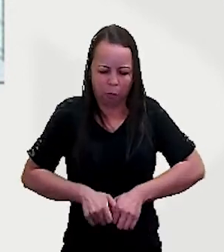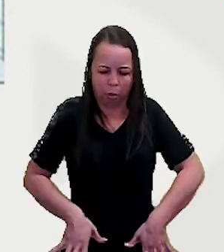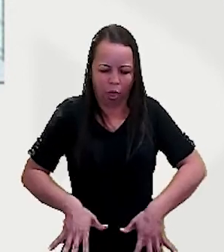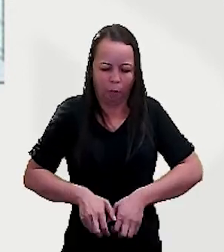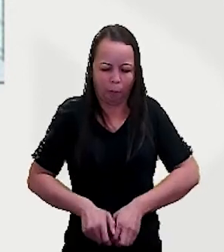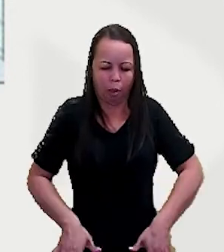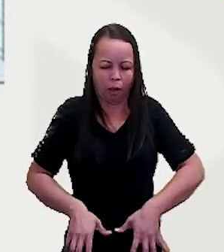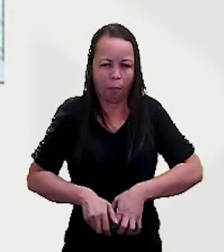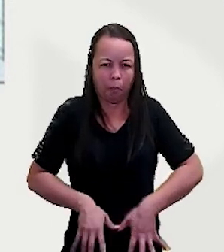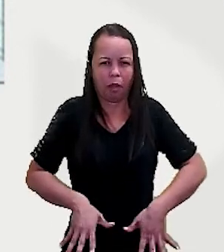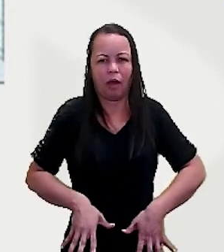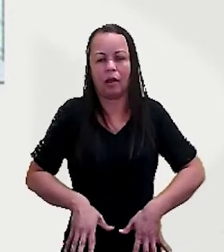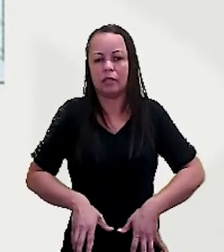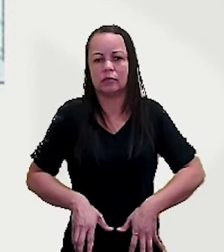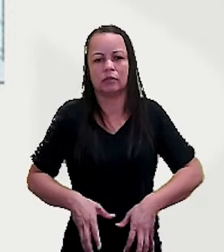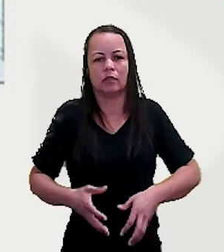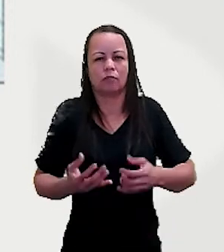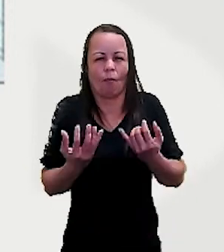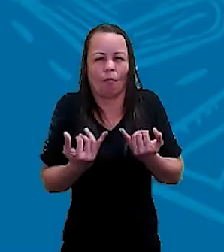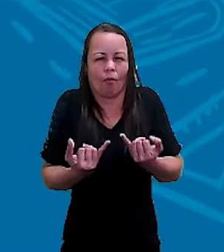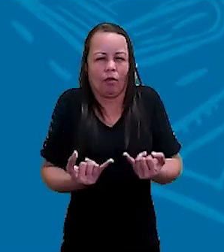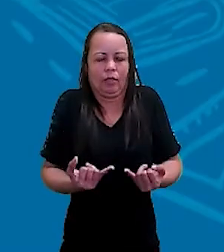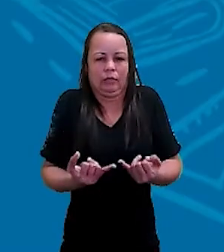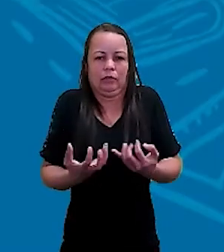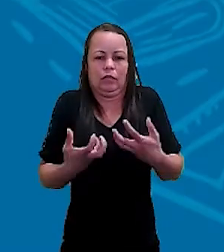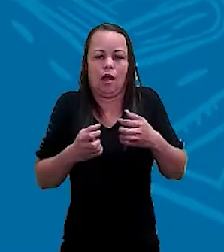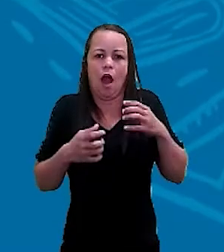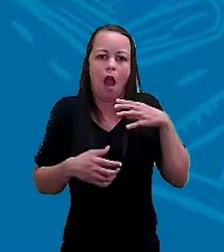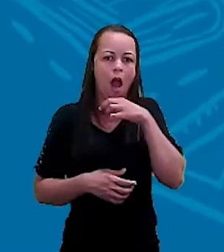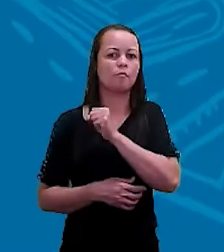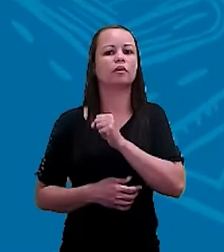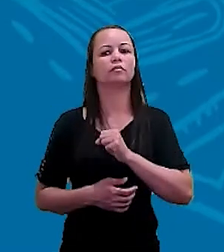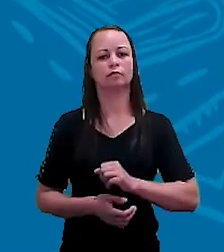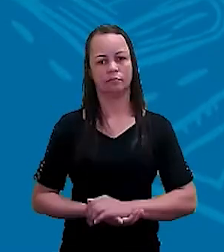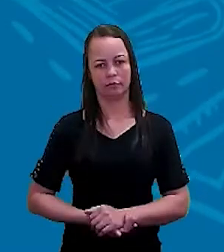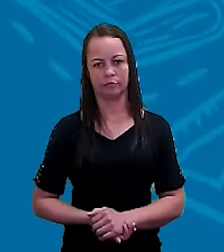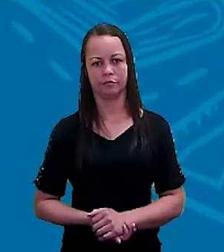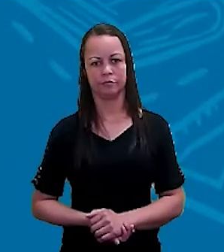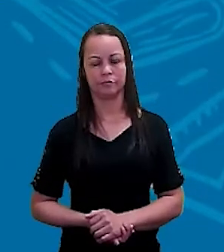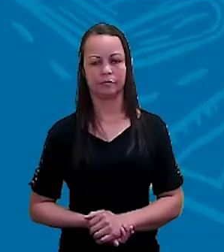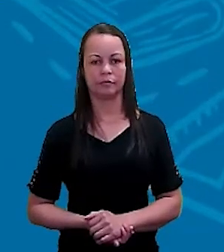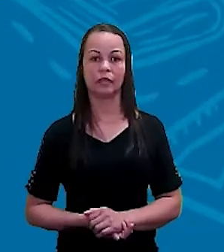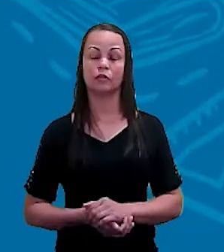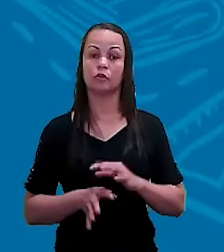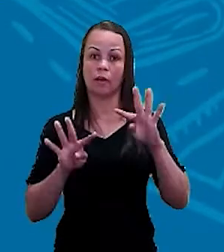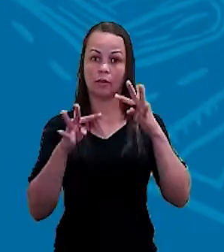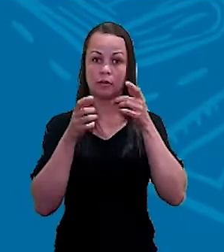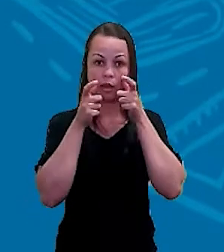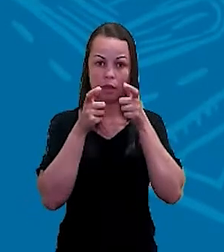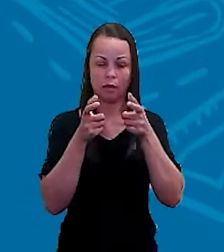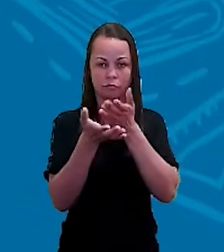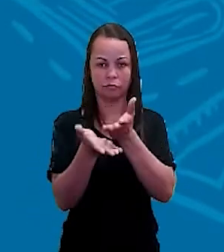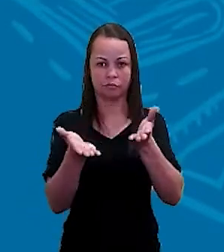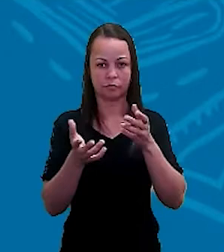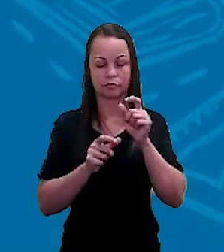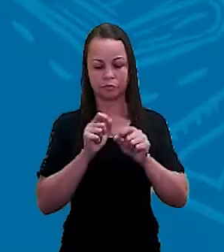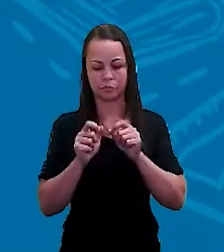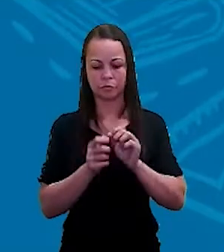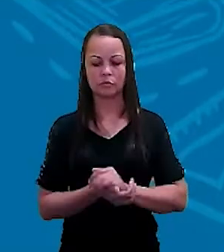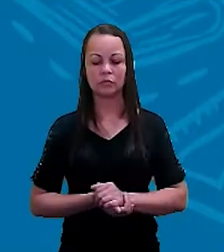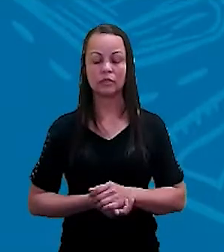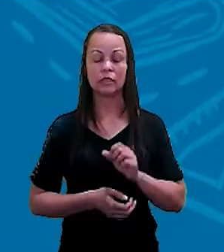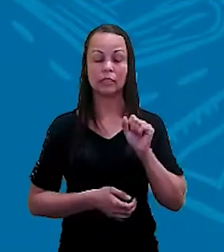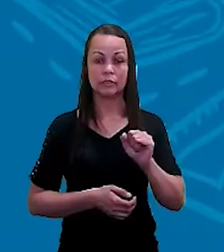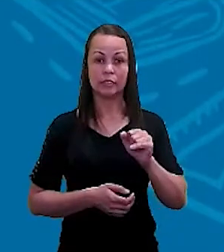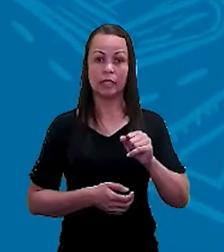ela? Desidrata rapidamente. O que eu quero chamar a atenção de vocês é exatamente isso. Se essa fezes, esse bolo